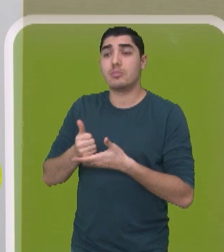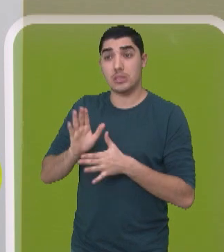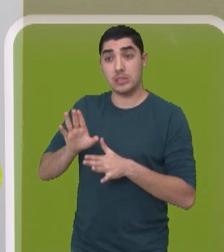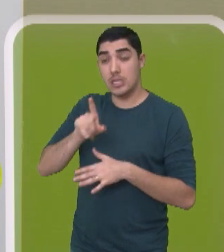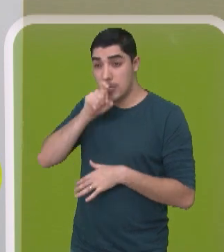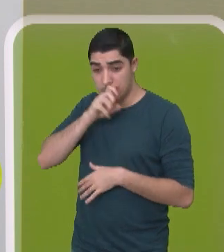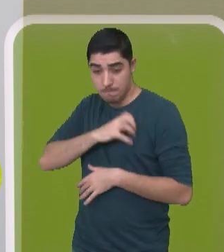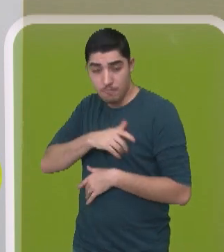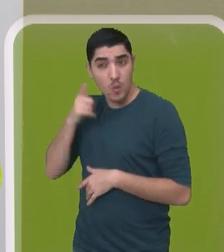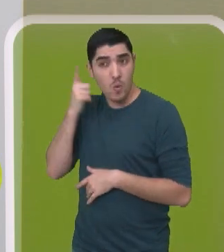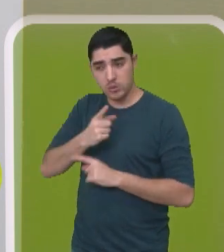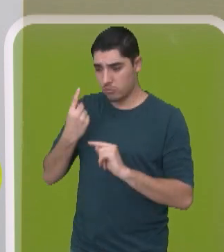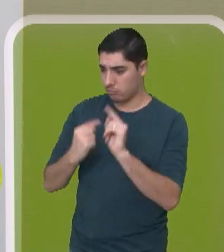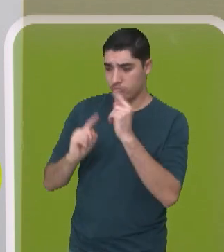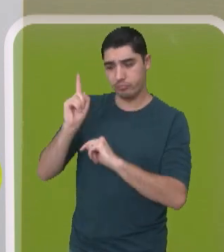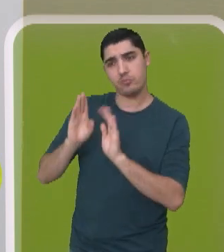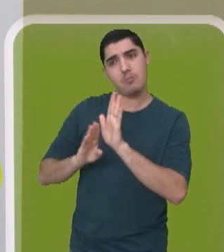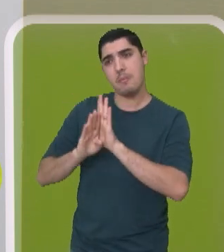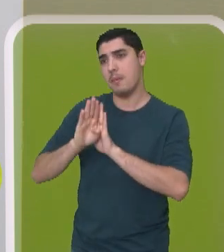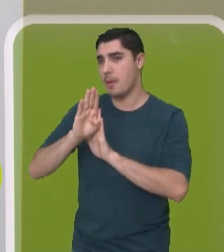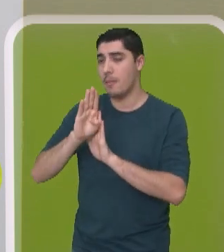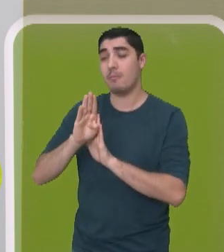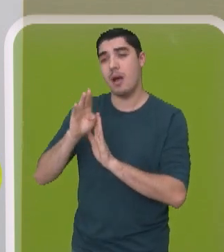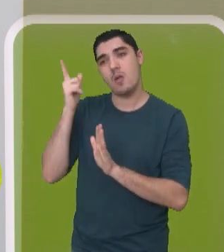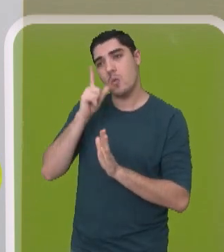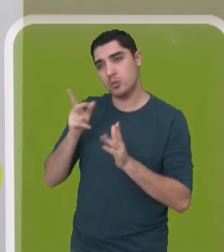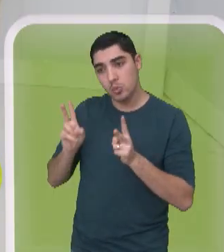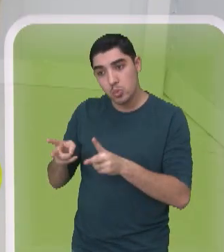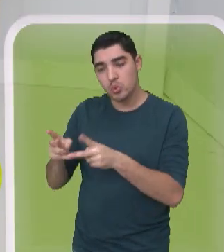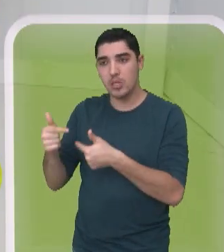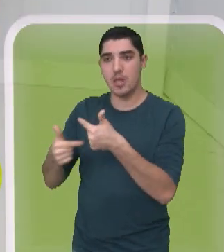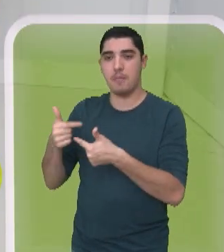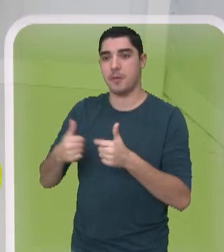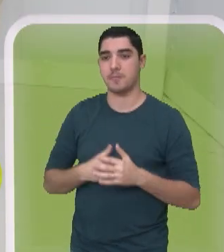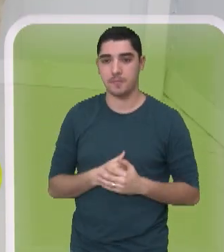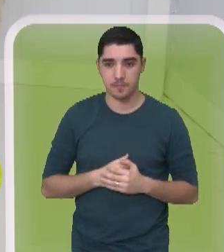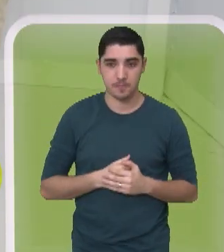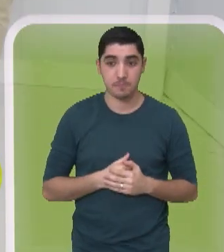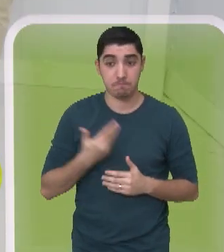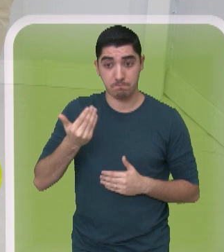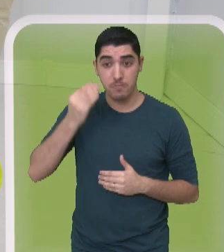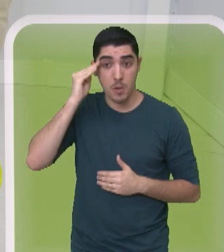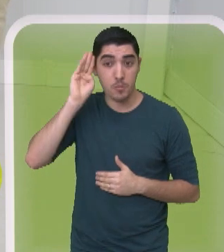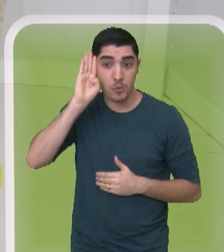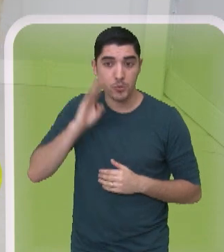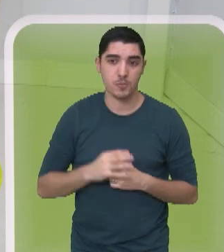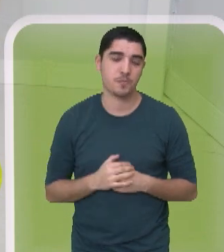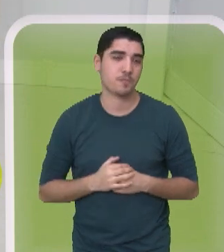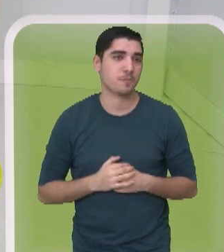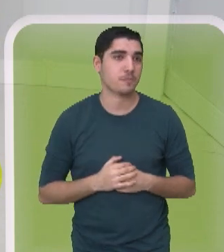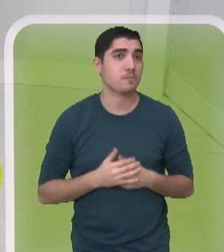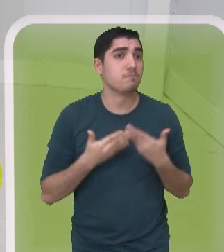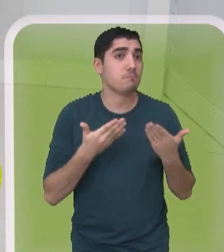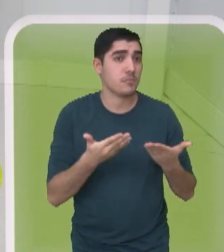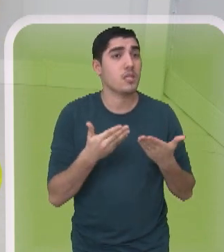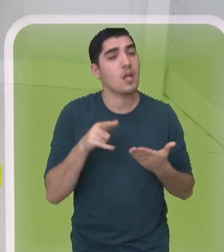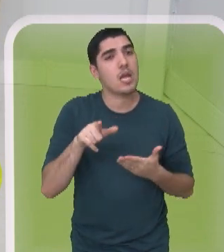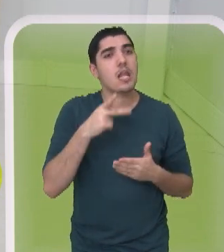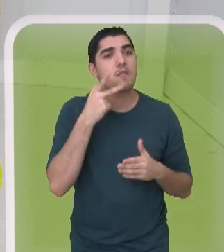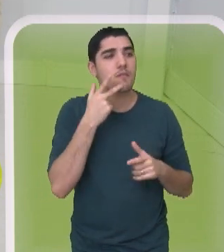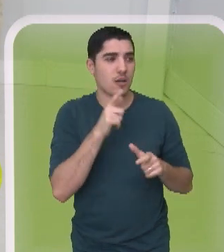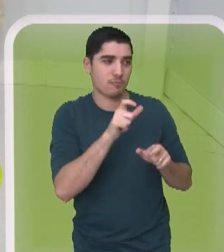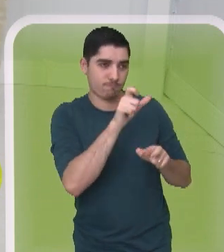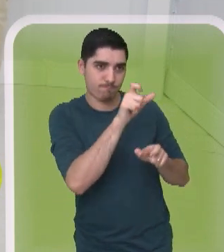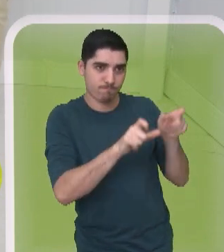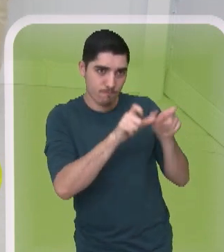José a crescer e conduzir esse processo. Perfeito, Brunão? Sobre os jogadores, né? Como é que está essa questão?